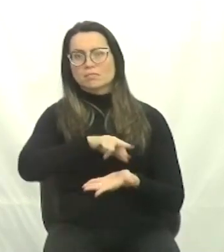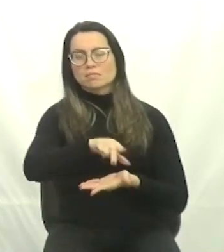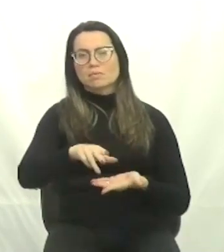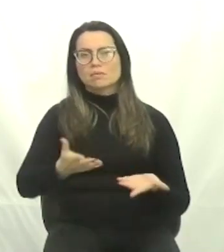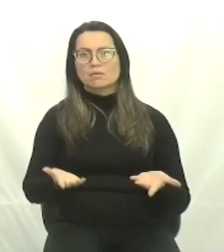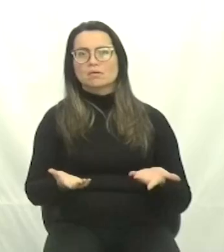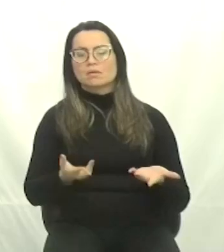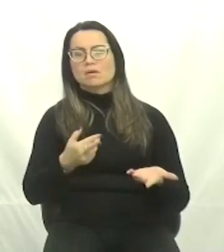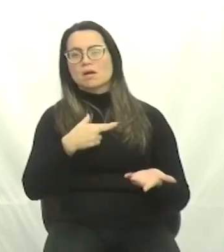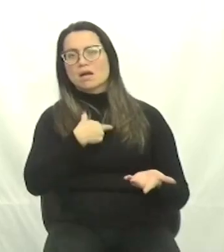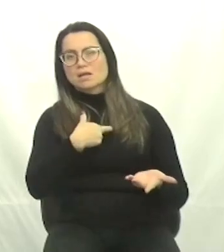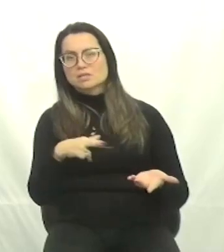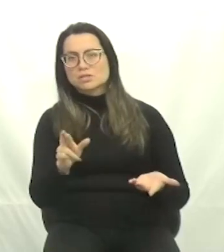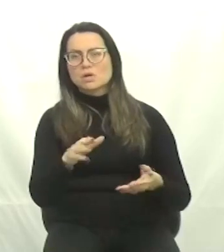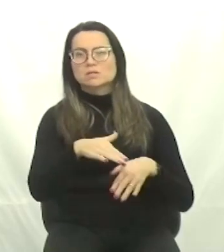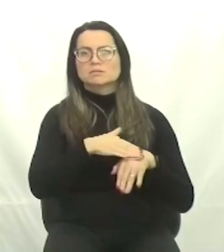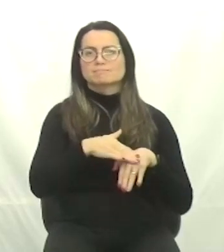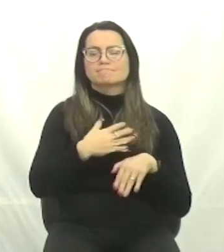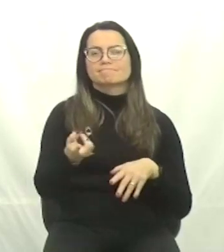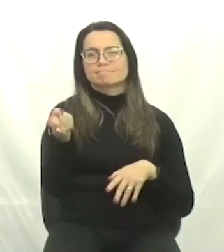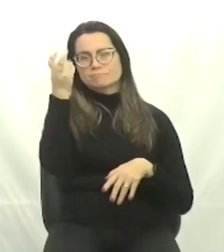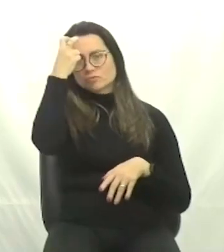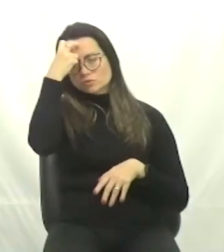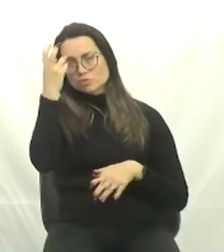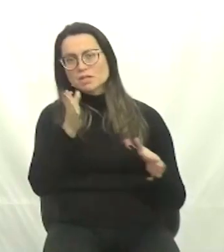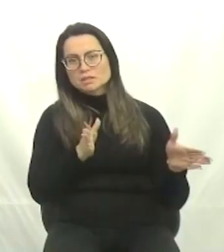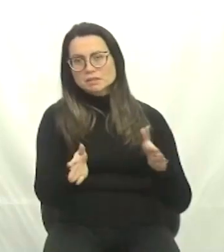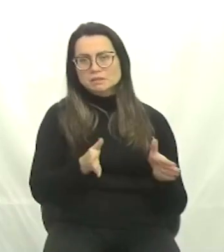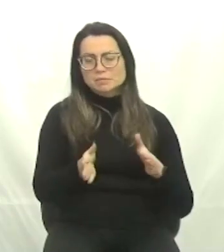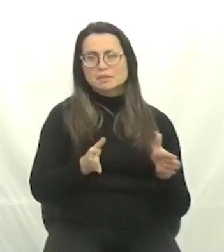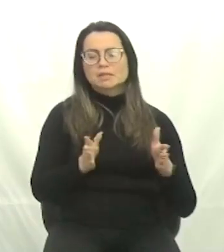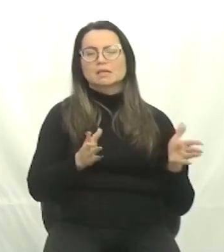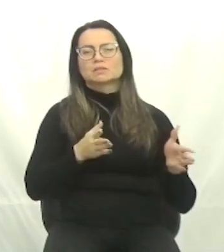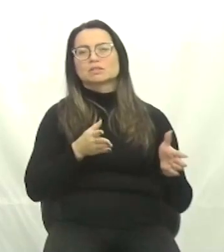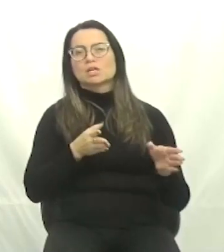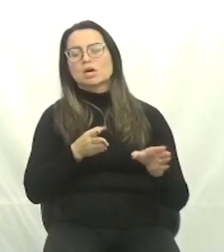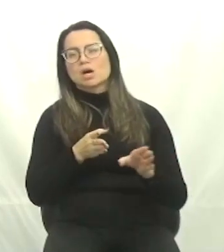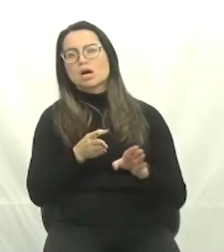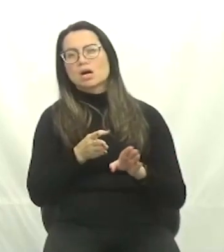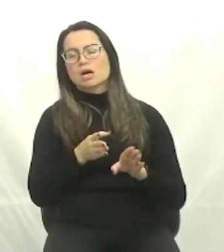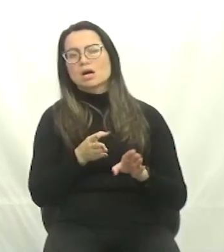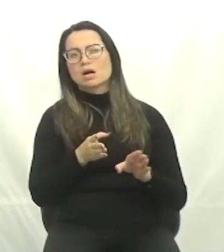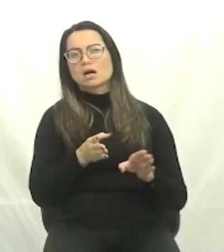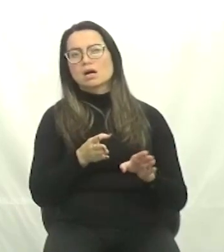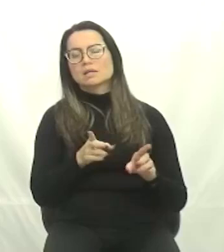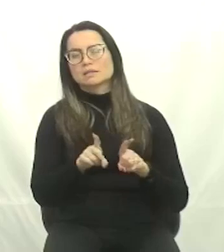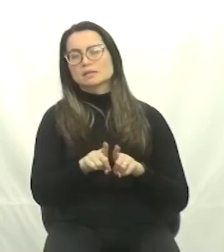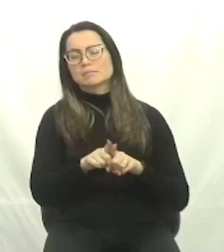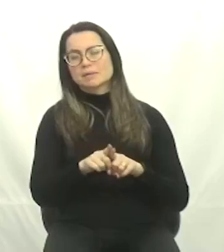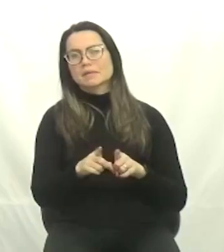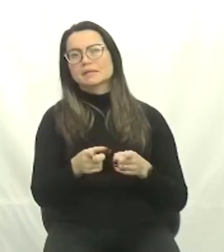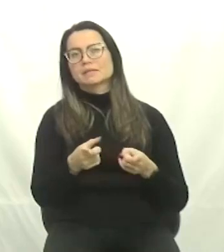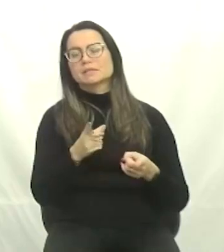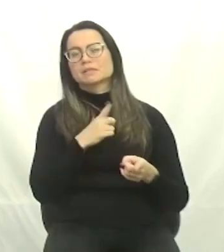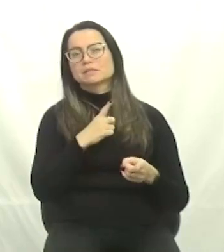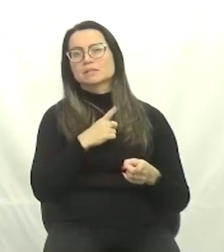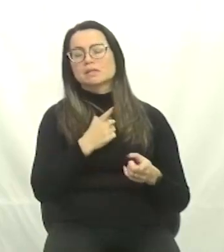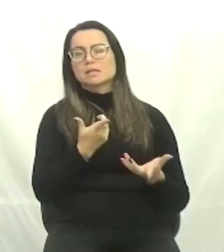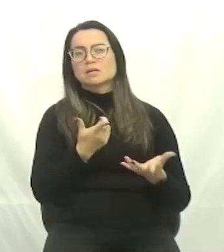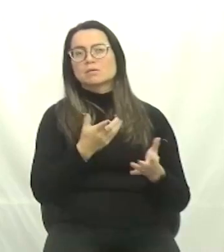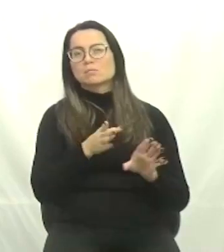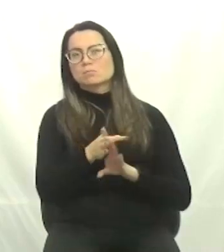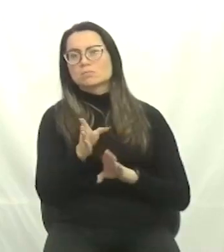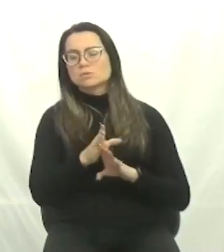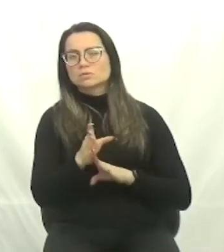etária, religiosa, racial, cultural, acessibilidade, orientação sexual, entre outras. O requerimento está em discussão.